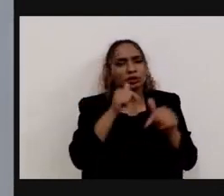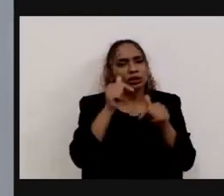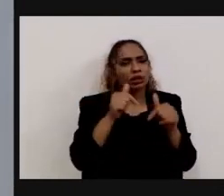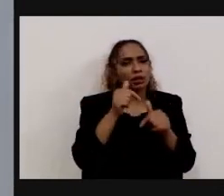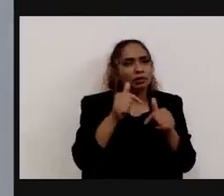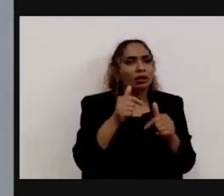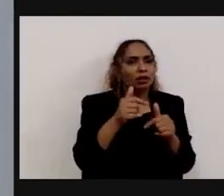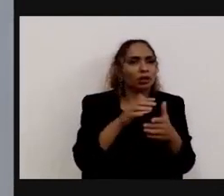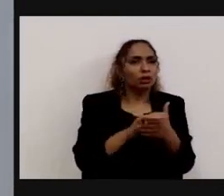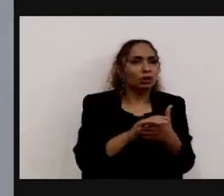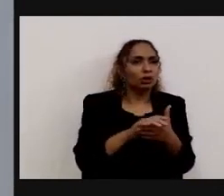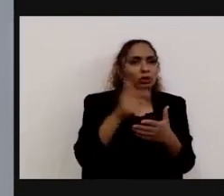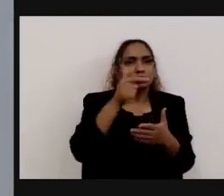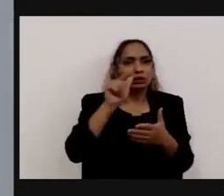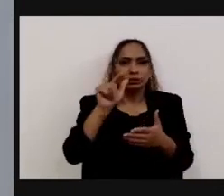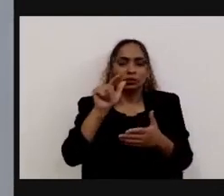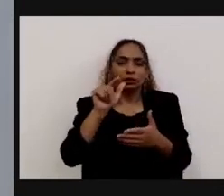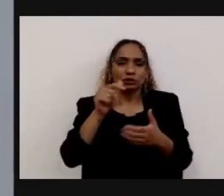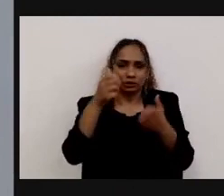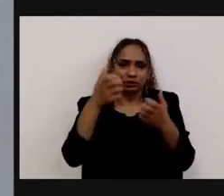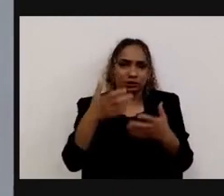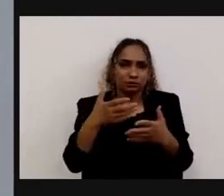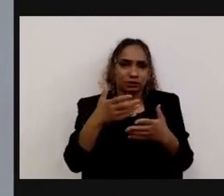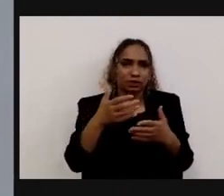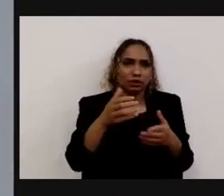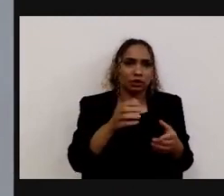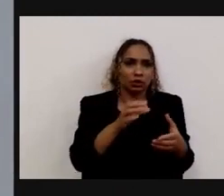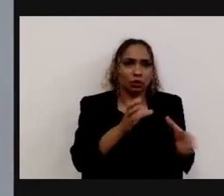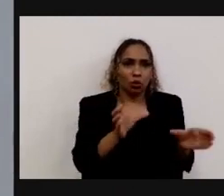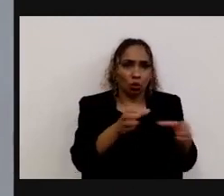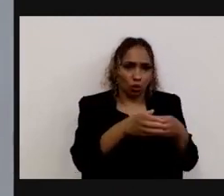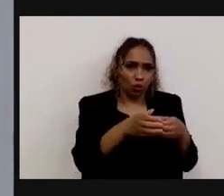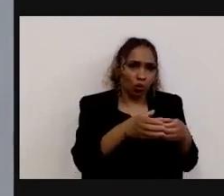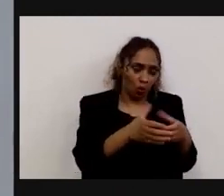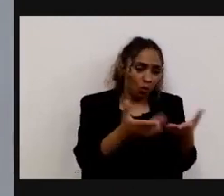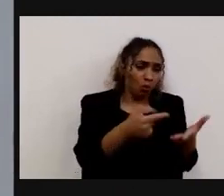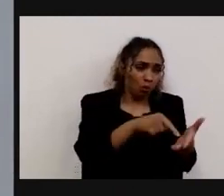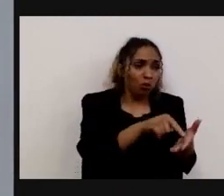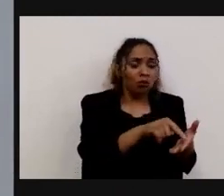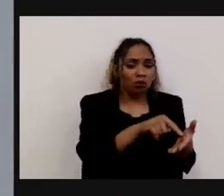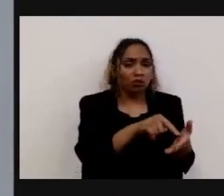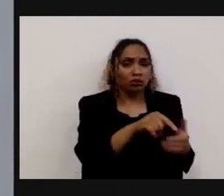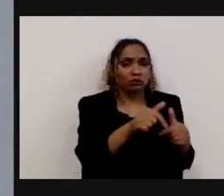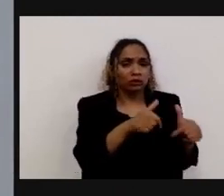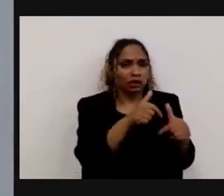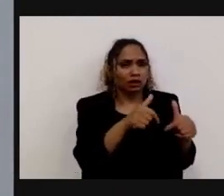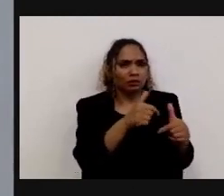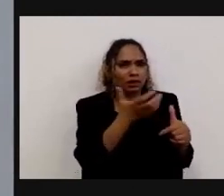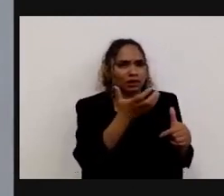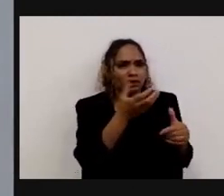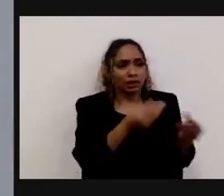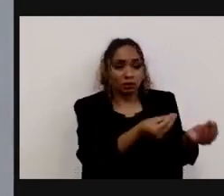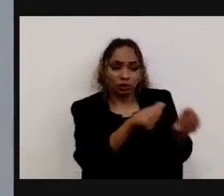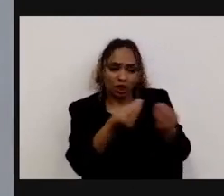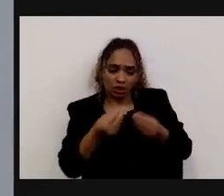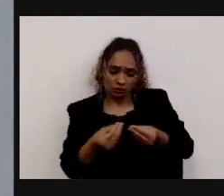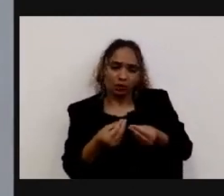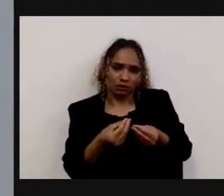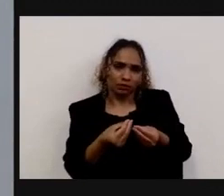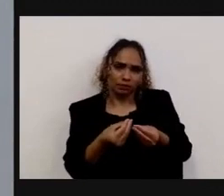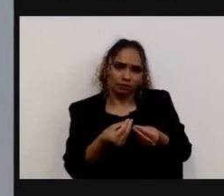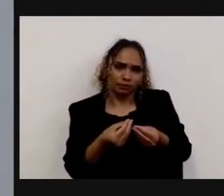volante Depois eu conto para vocês o que que é no time volante aí do laboratório gov e eu tô querendo trazer para